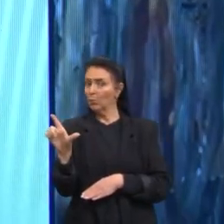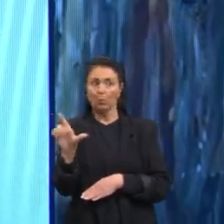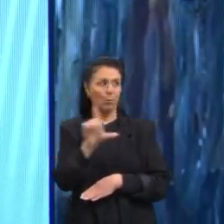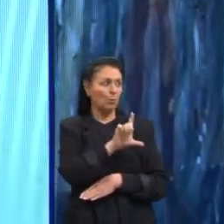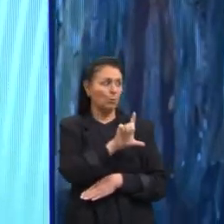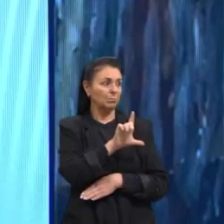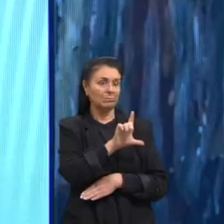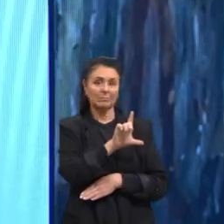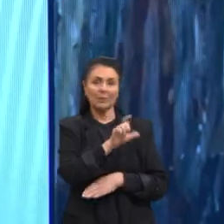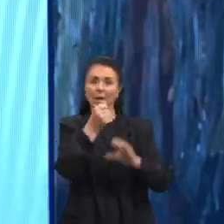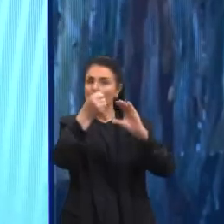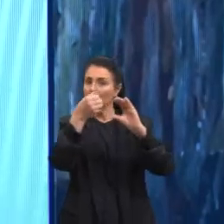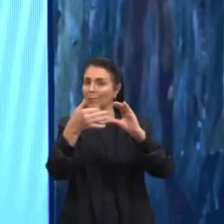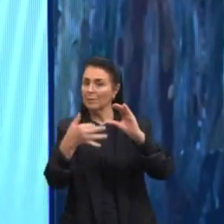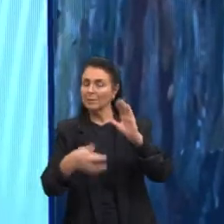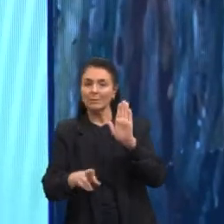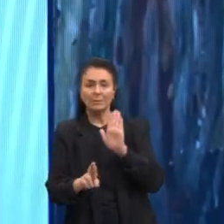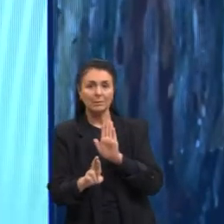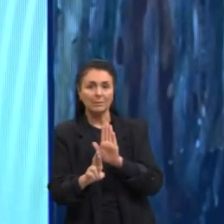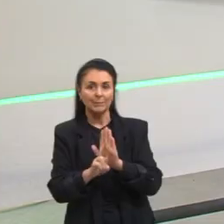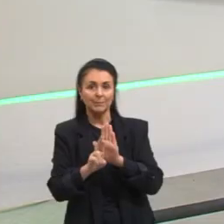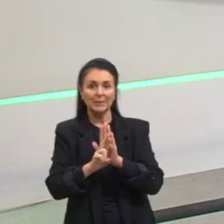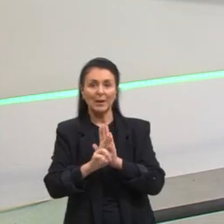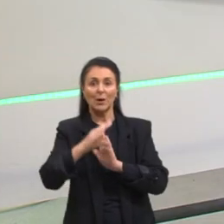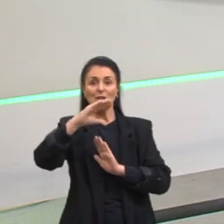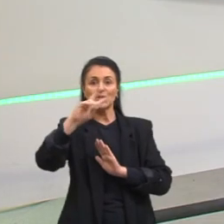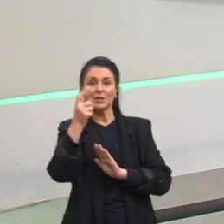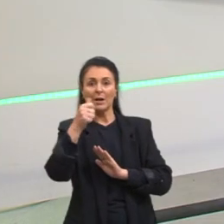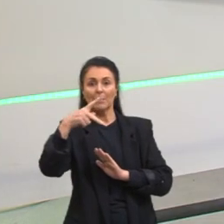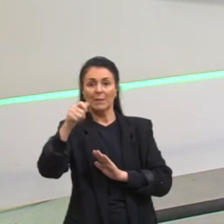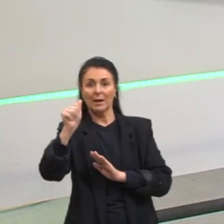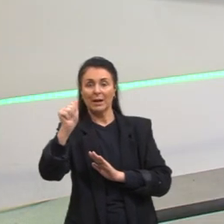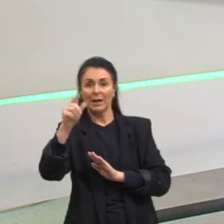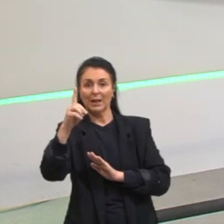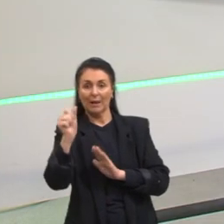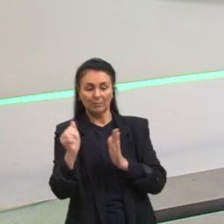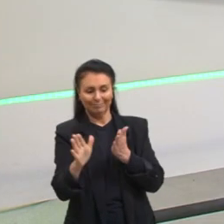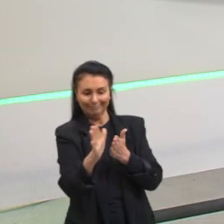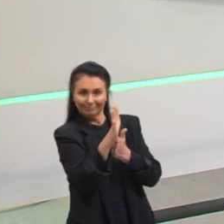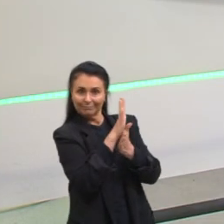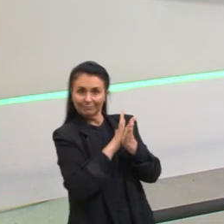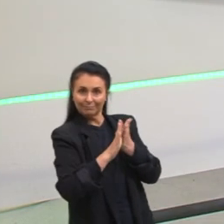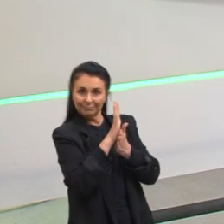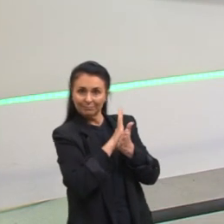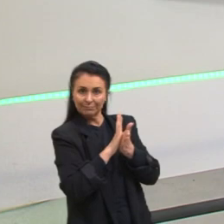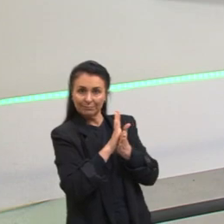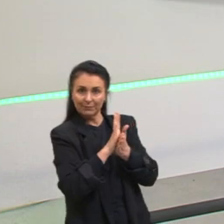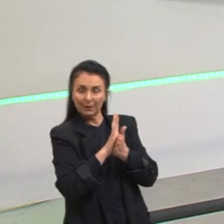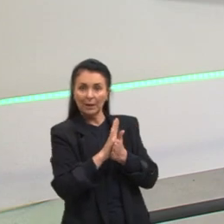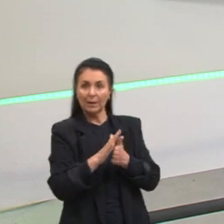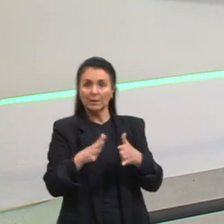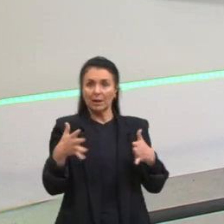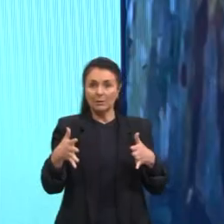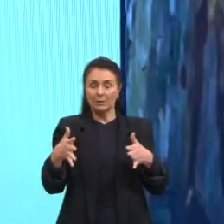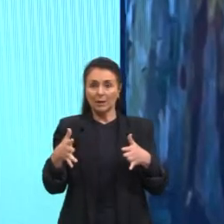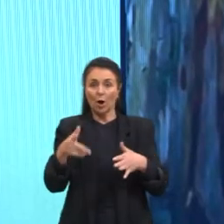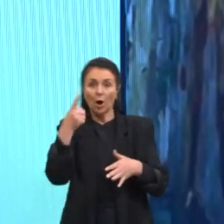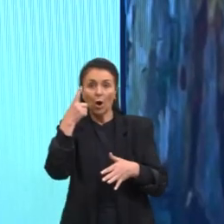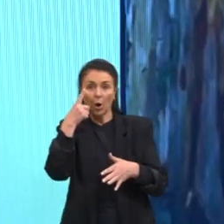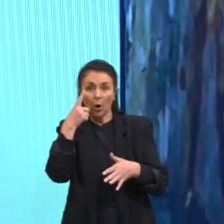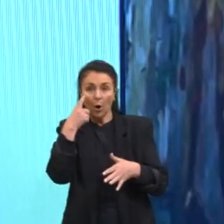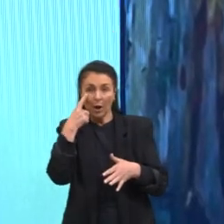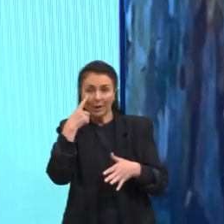aqui essa característica da representação chapada Como eu disse antes na então estão assim as imagens